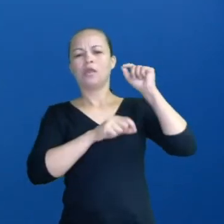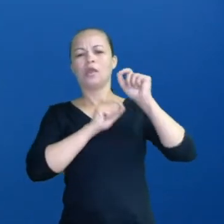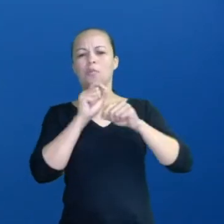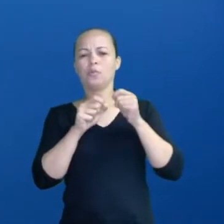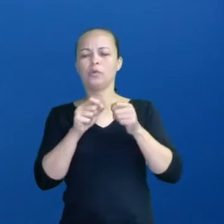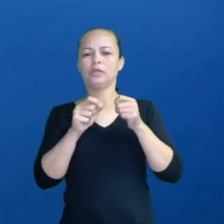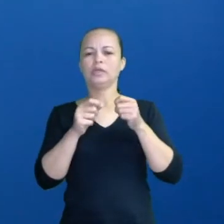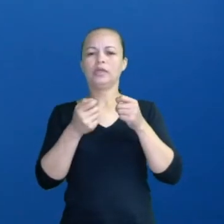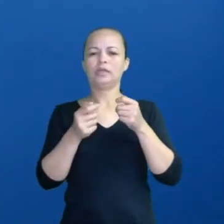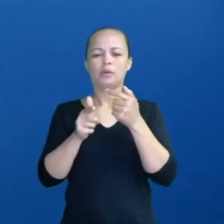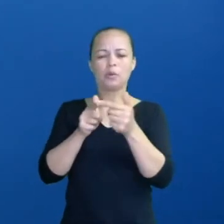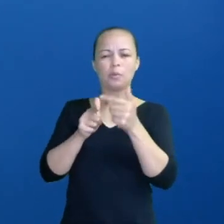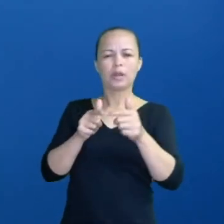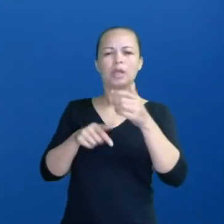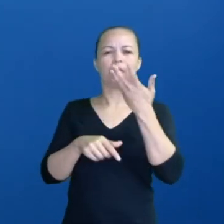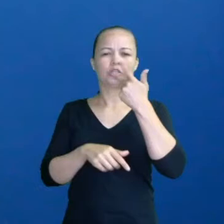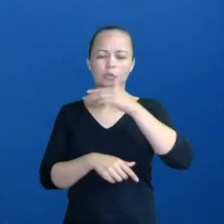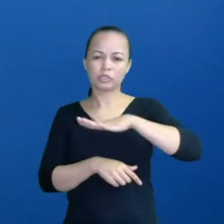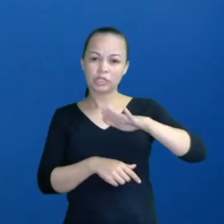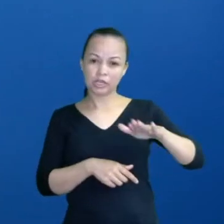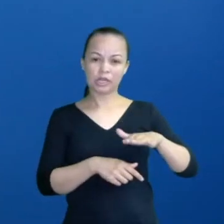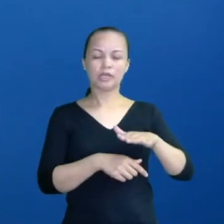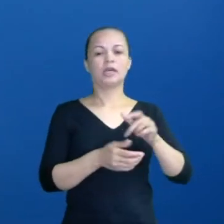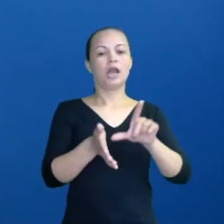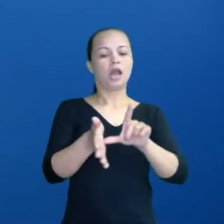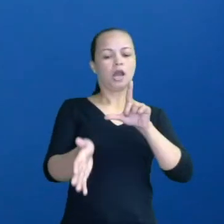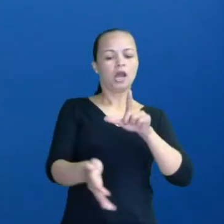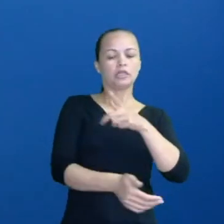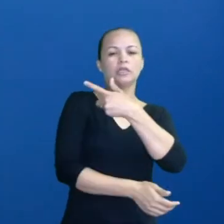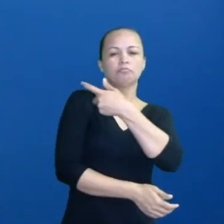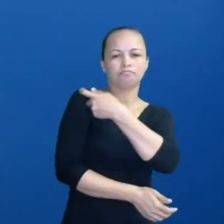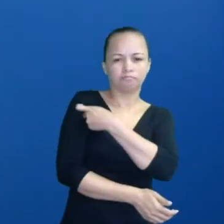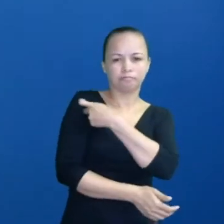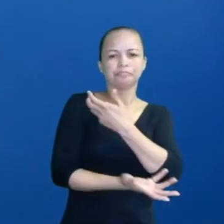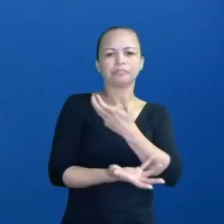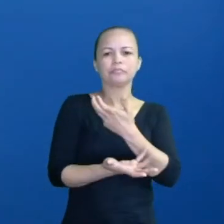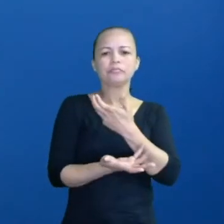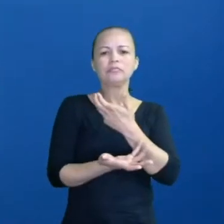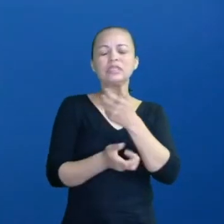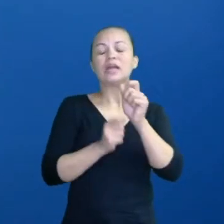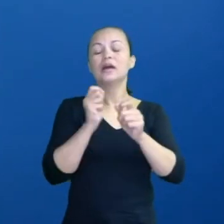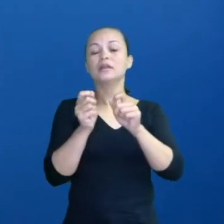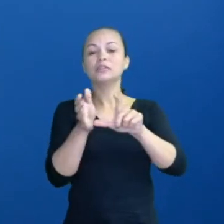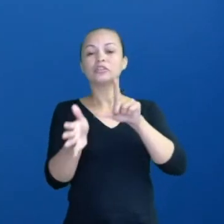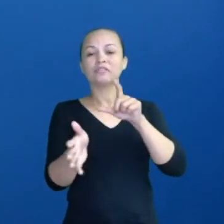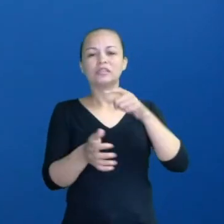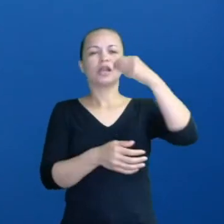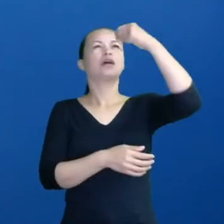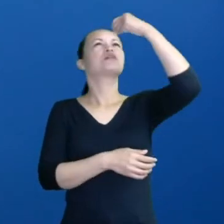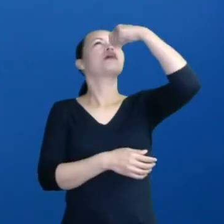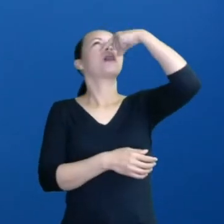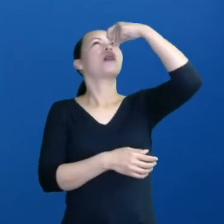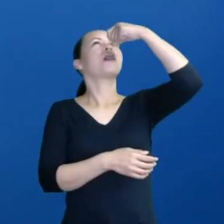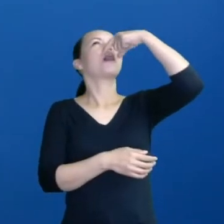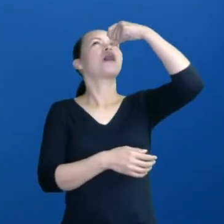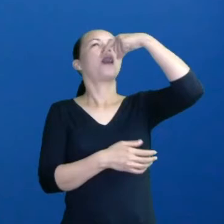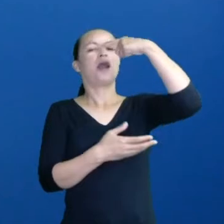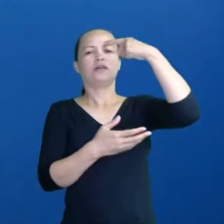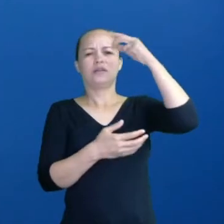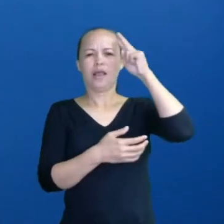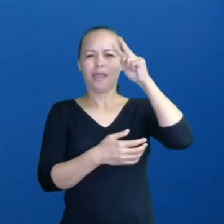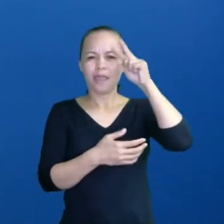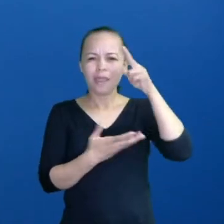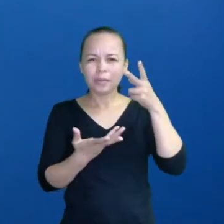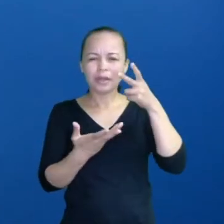da vacina. Por isso a importância de vacinar, tá certo? Que é aquela vacina da gotinha, que geralmente as crianças tomam até os